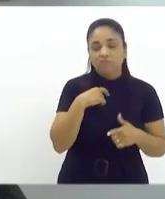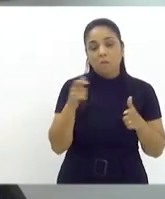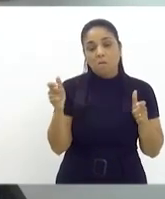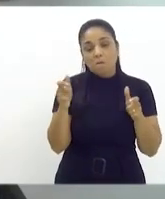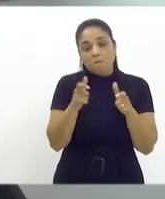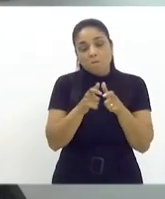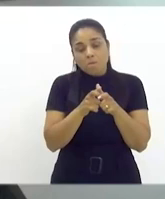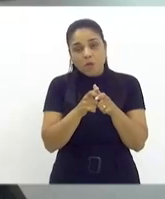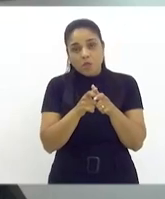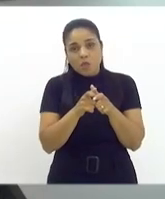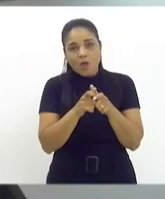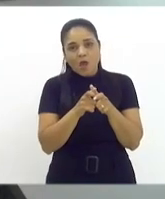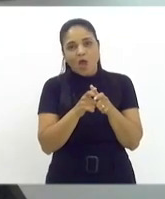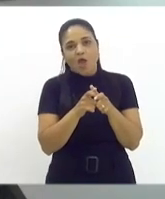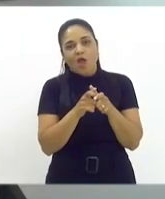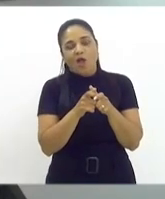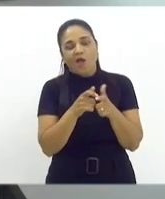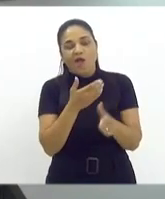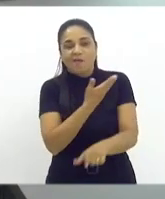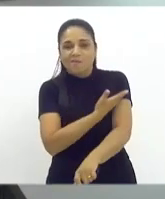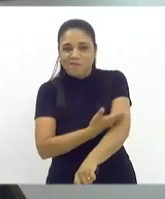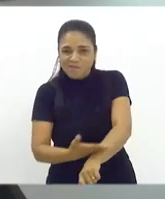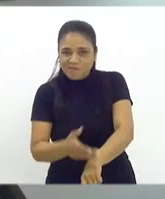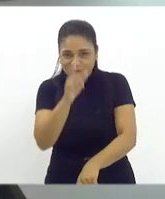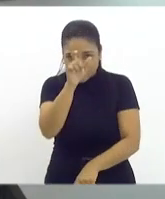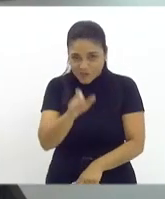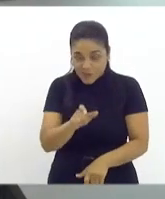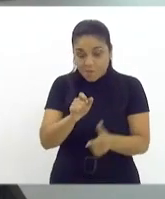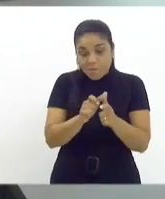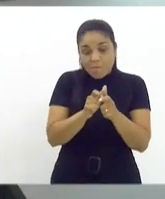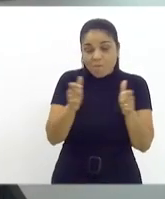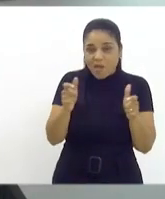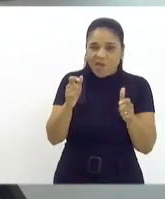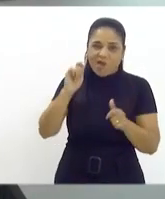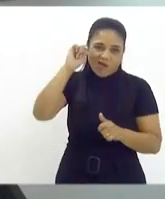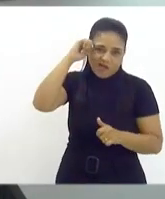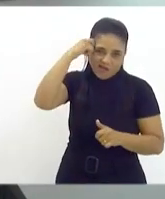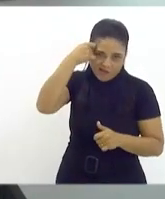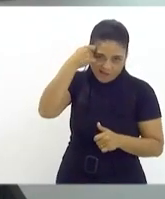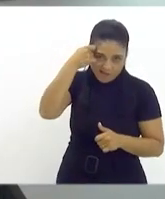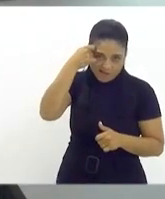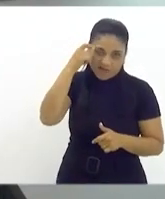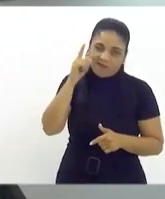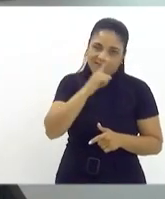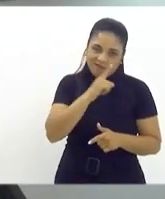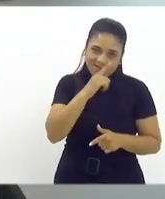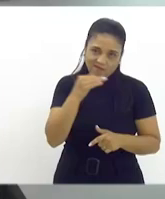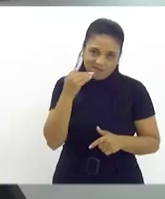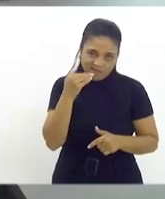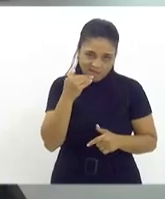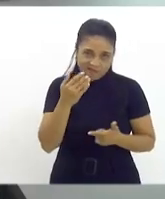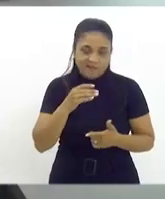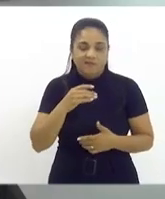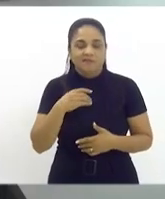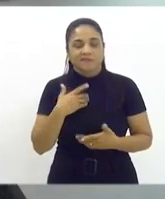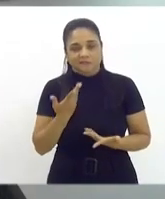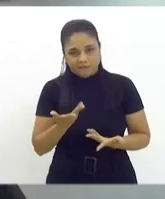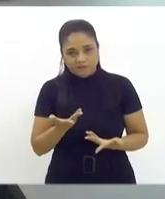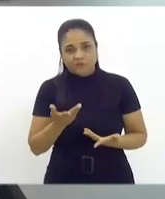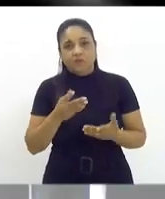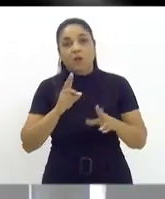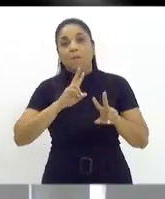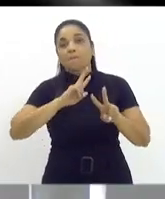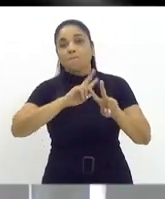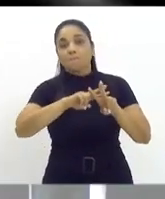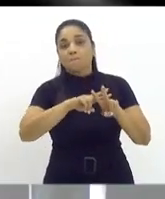nas pessoas brancas mas numa grande proporção nas pessoas negras bom o tempo de prisão